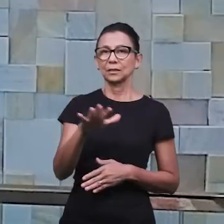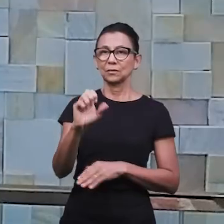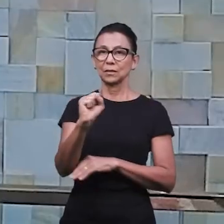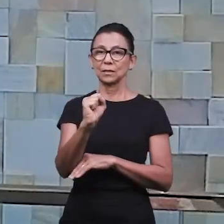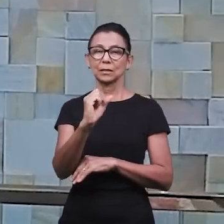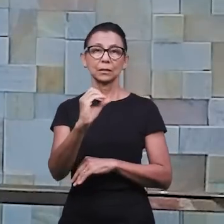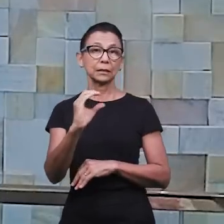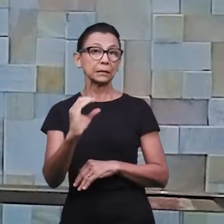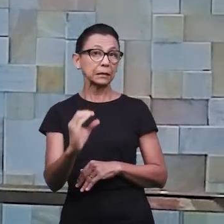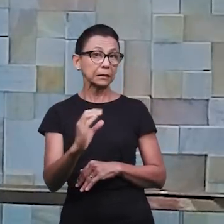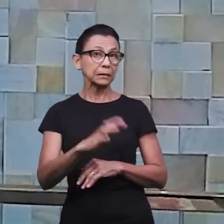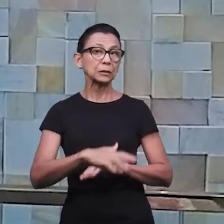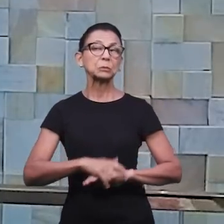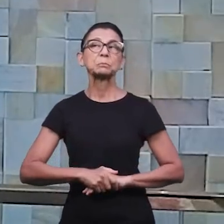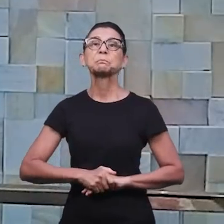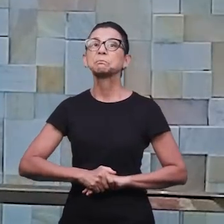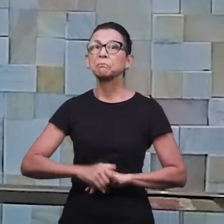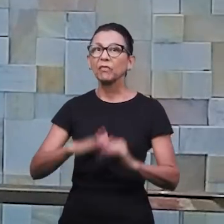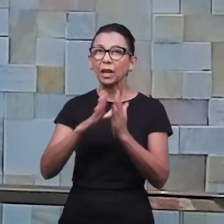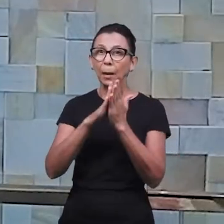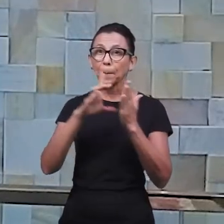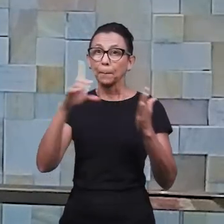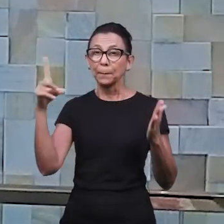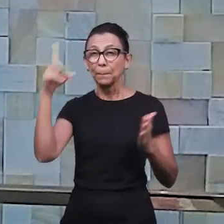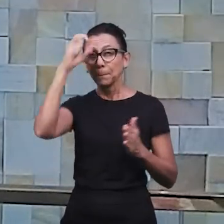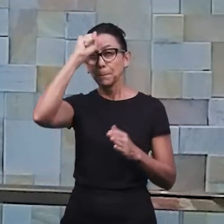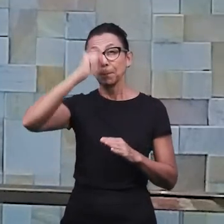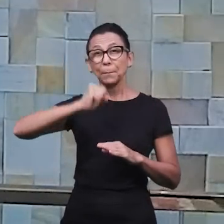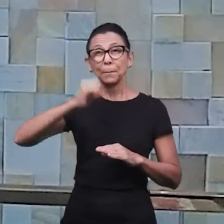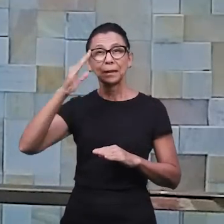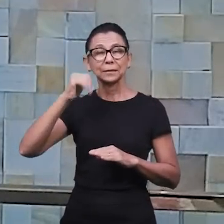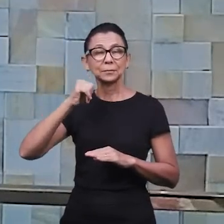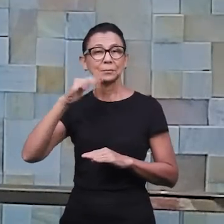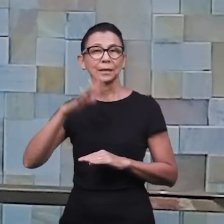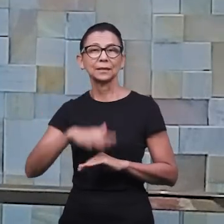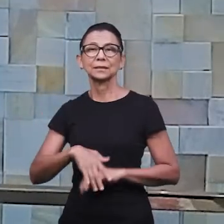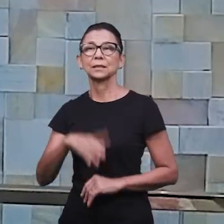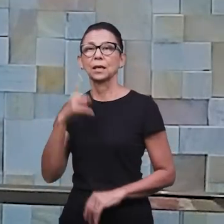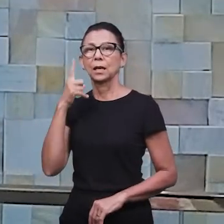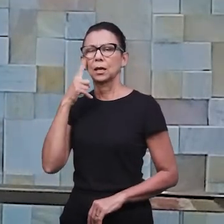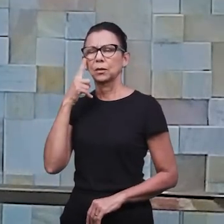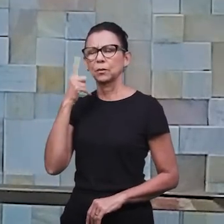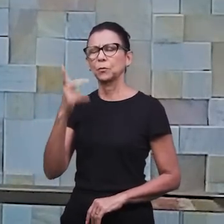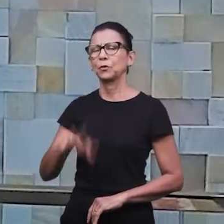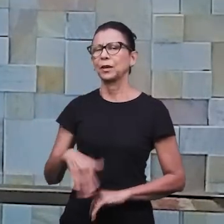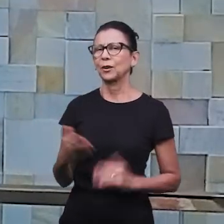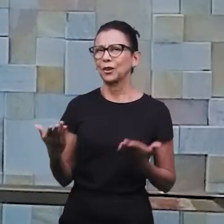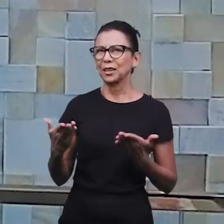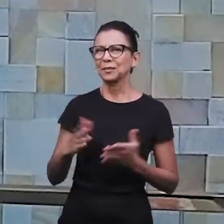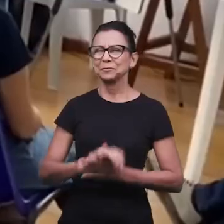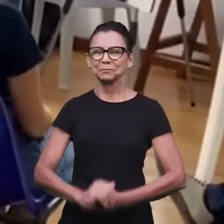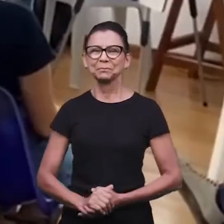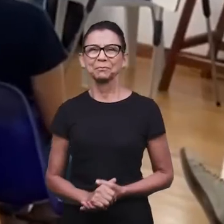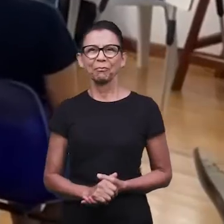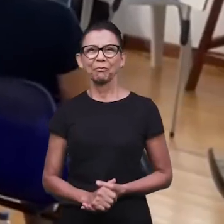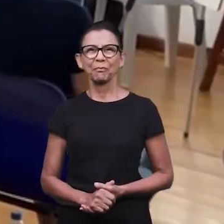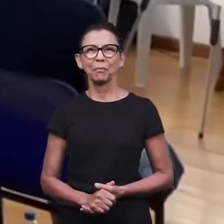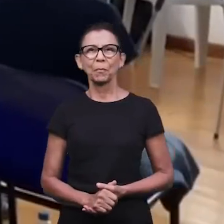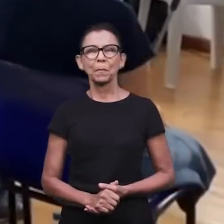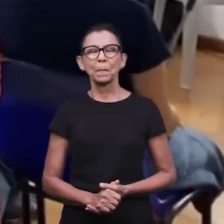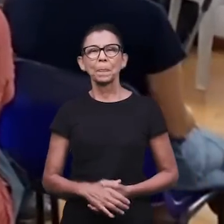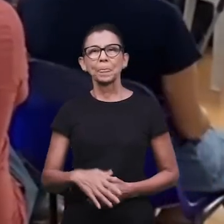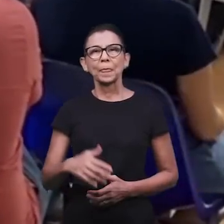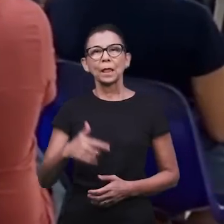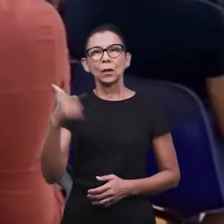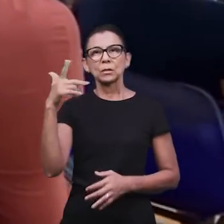Catarina estão aprendendo cada vez mais a palavra de Deus. Confira matérias sobre o Instituto Bíblico. O segundo